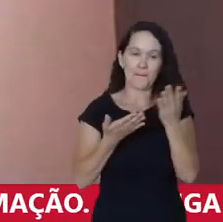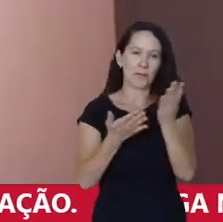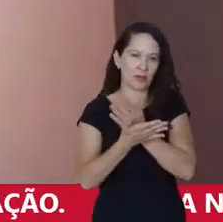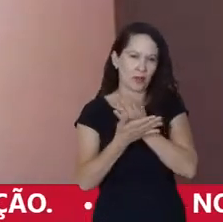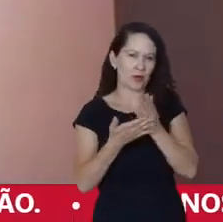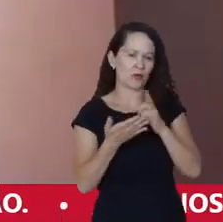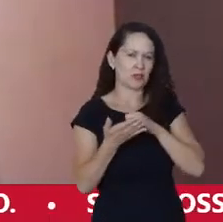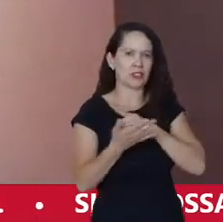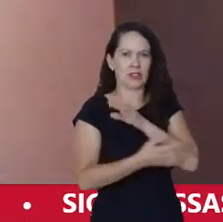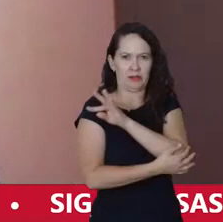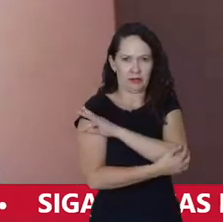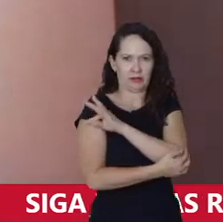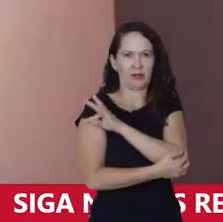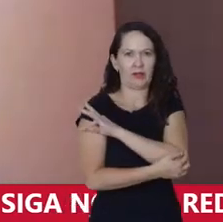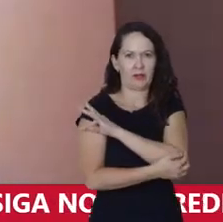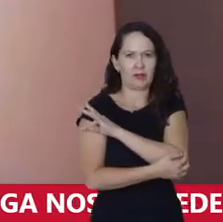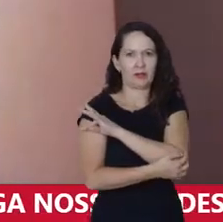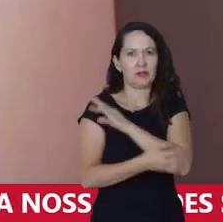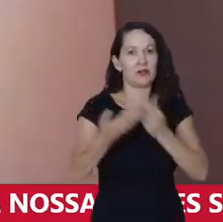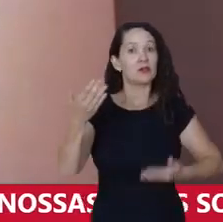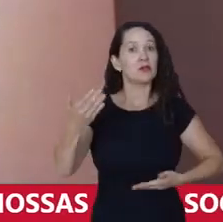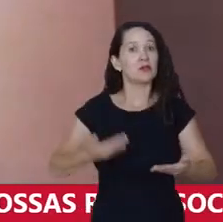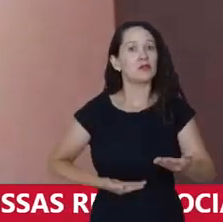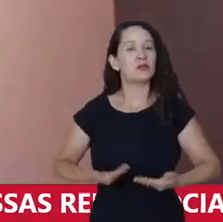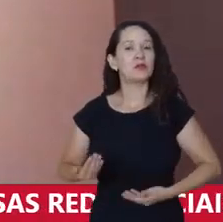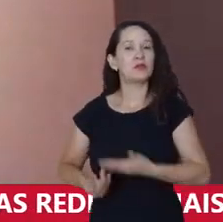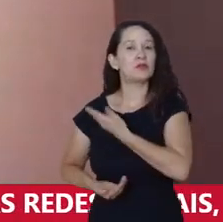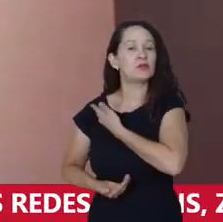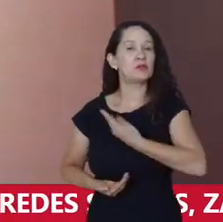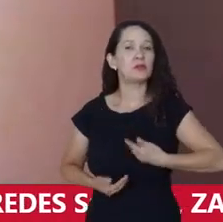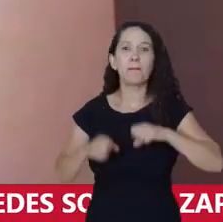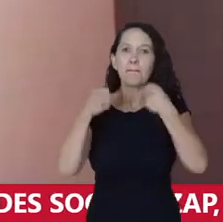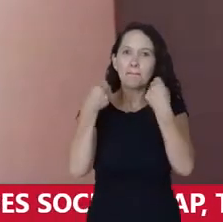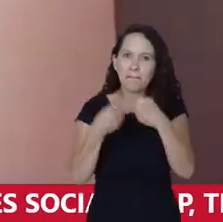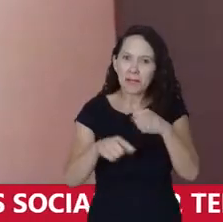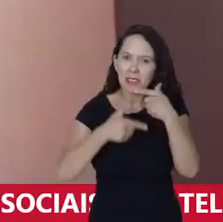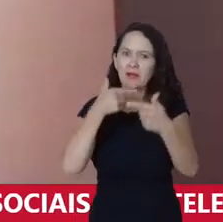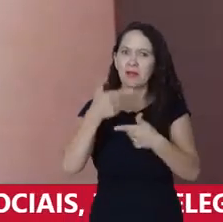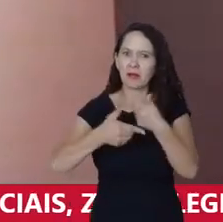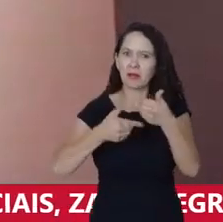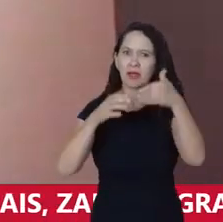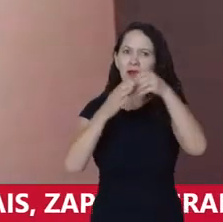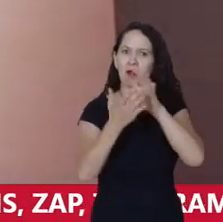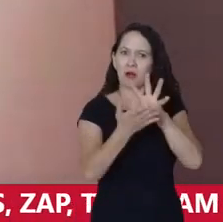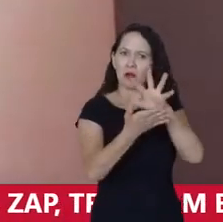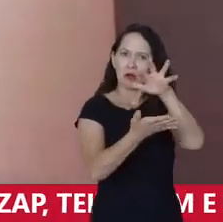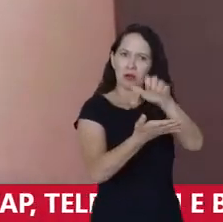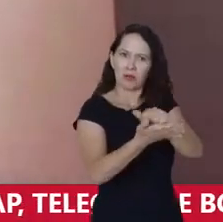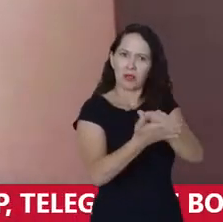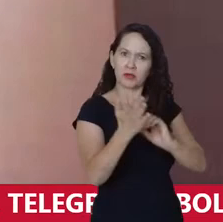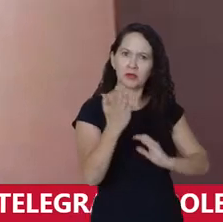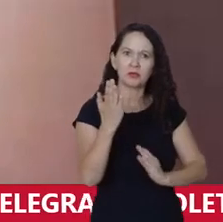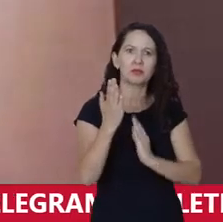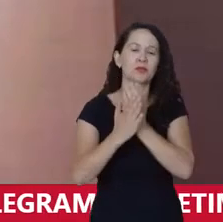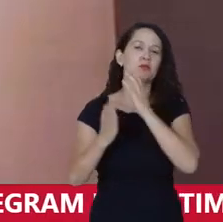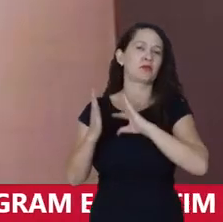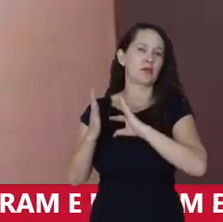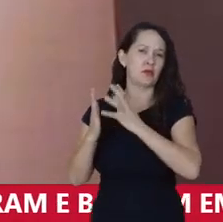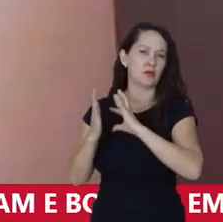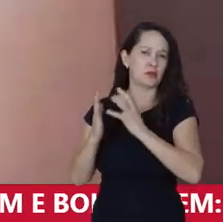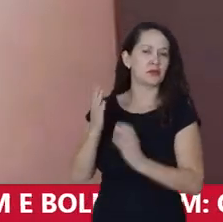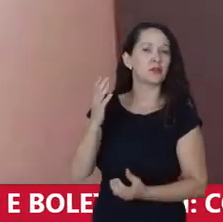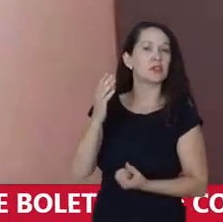e técnicos, que são de serviço público, que são necessários e são ocupados por servidores concursados, e